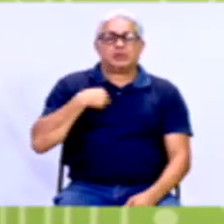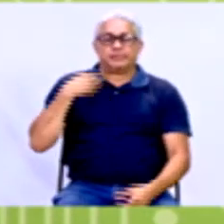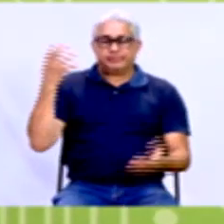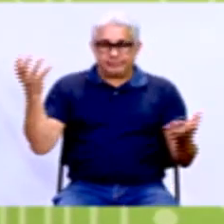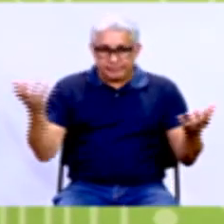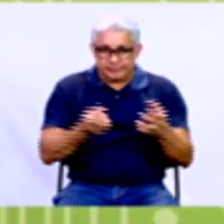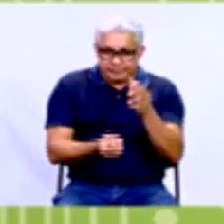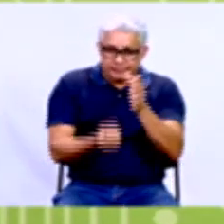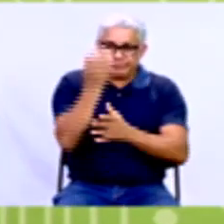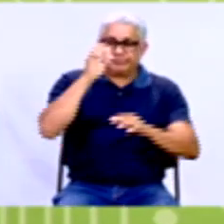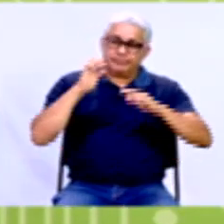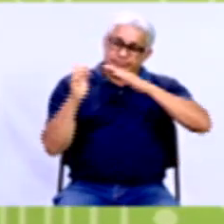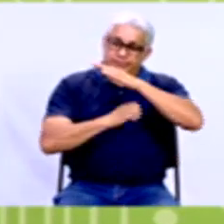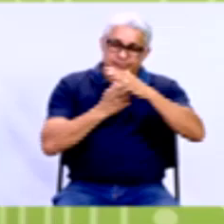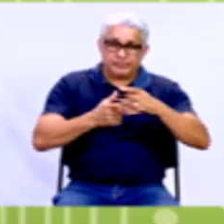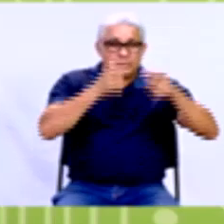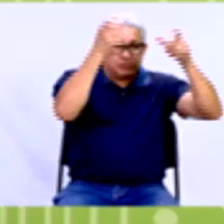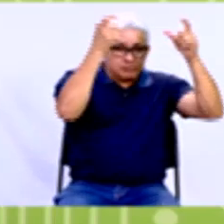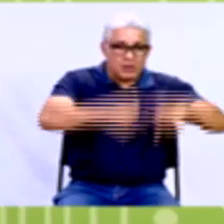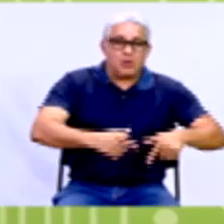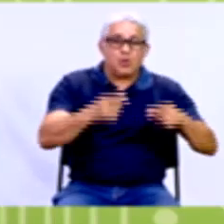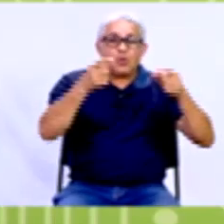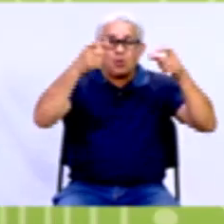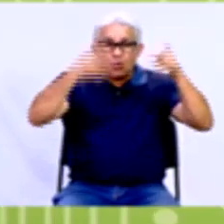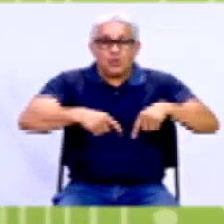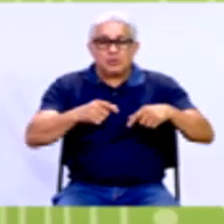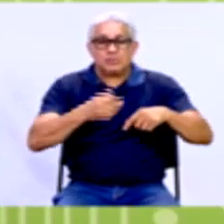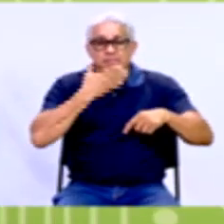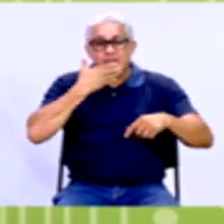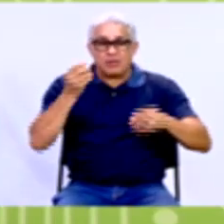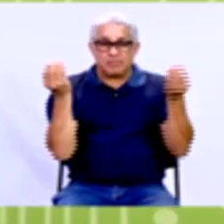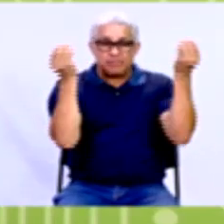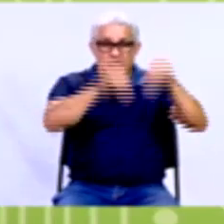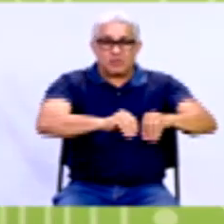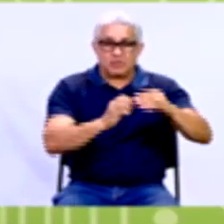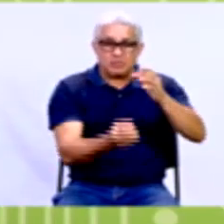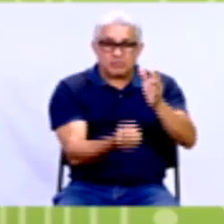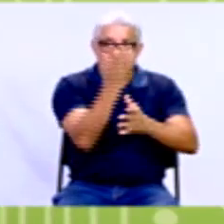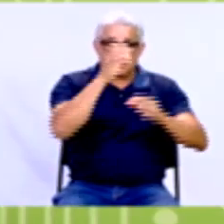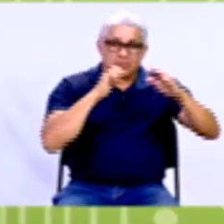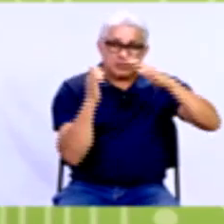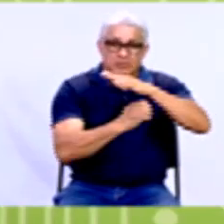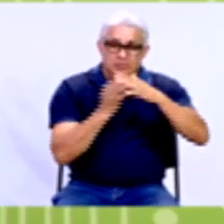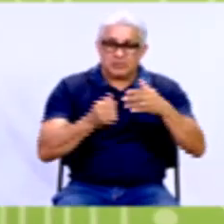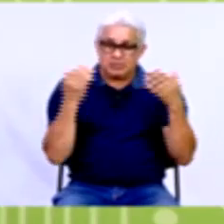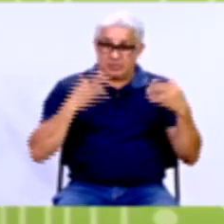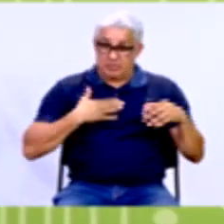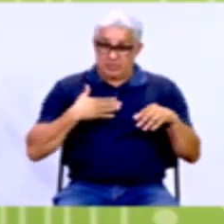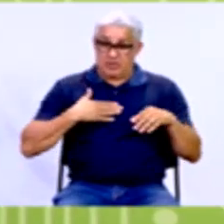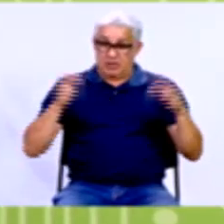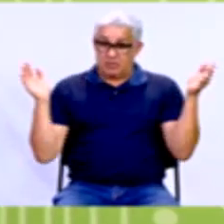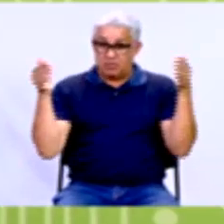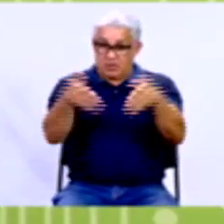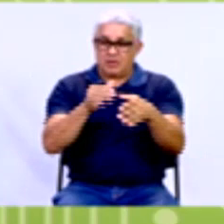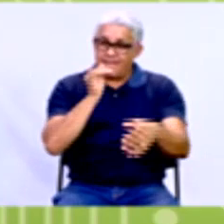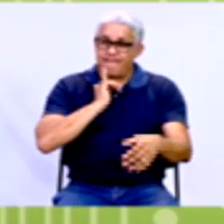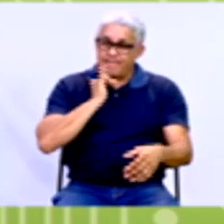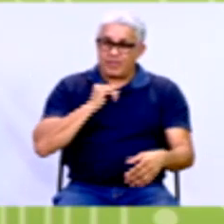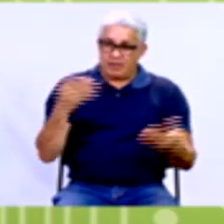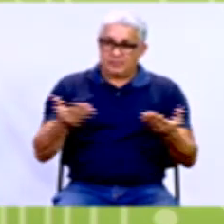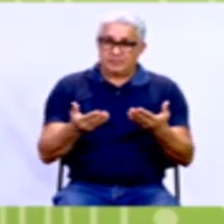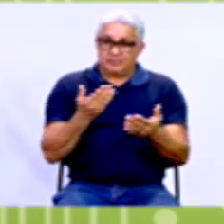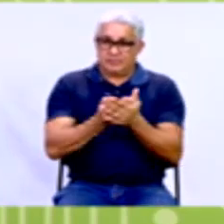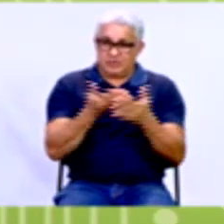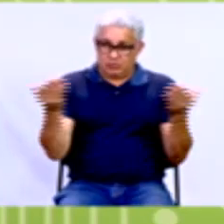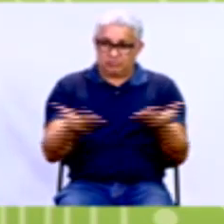melhor maneira, onde é o melhor lugar de colocar isso, né? Muitas pessoas, eu gostei muito desse exemplo que a gente deu na